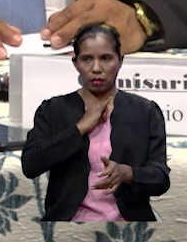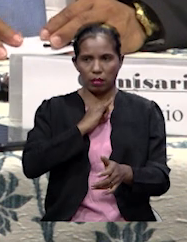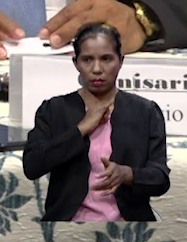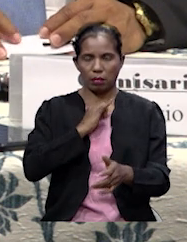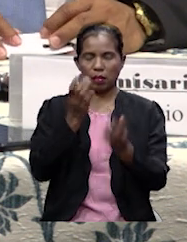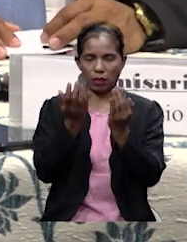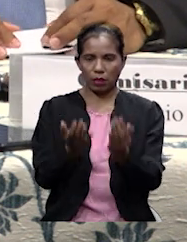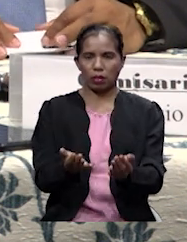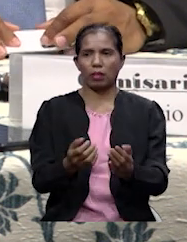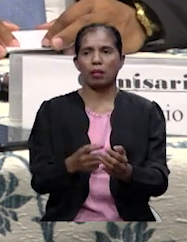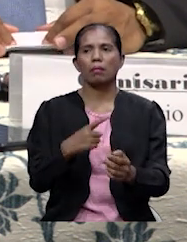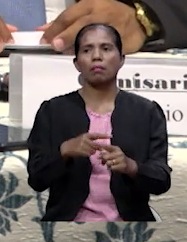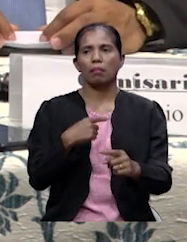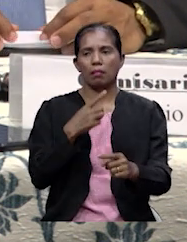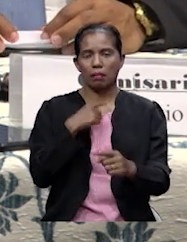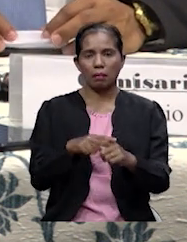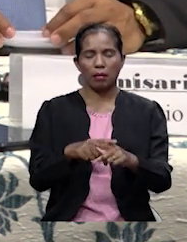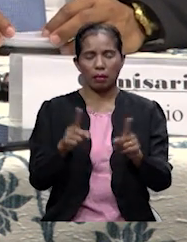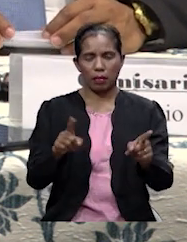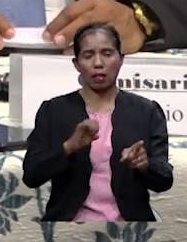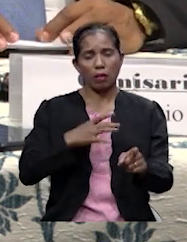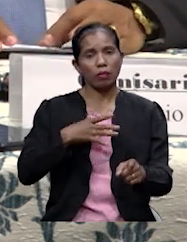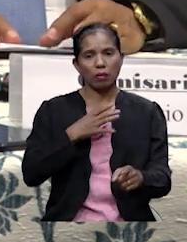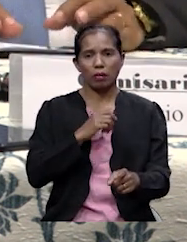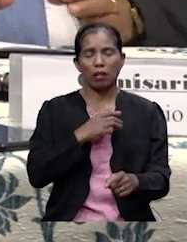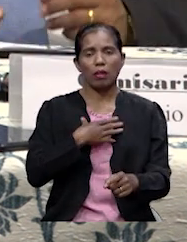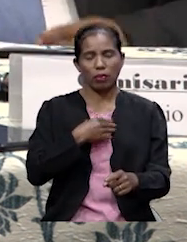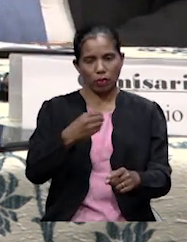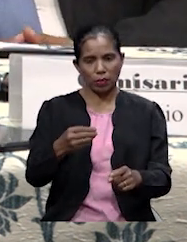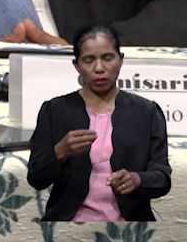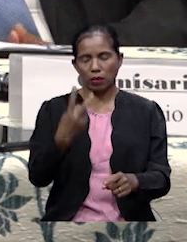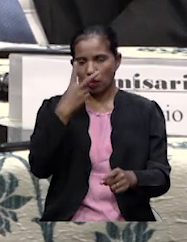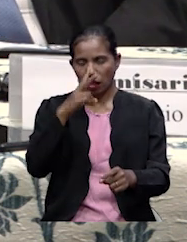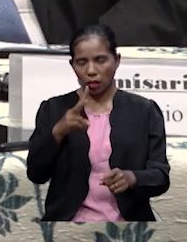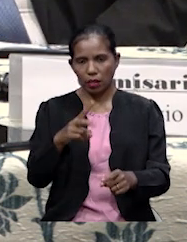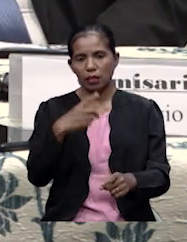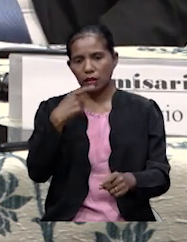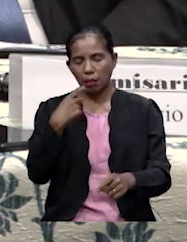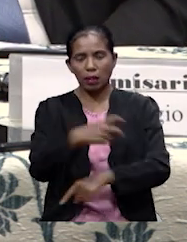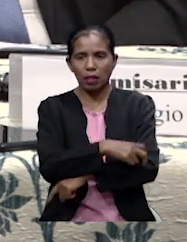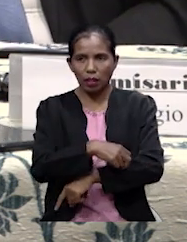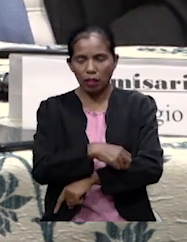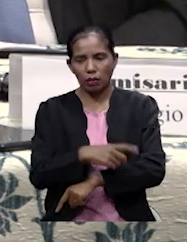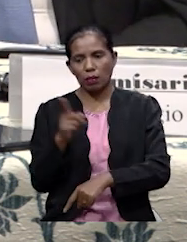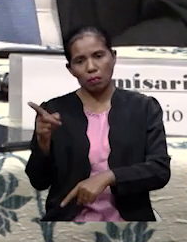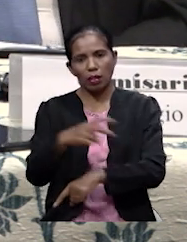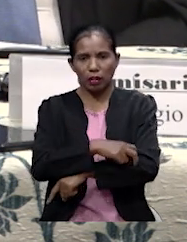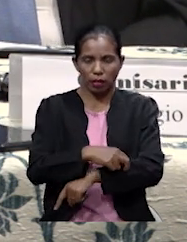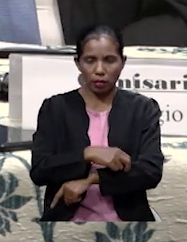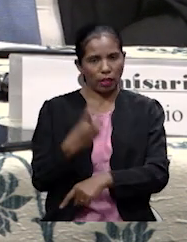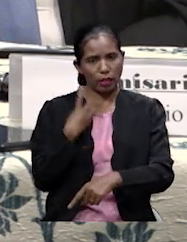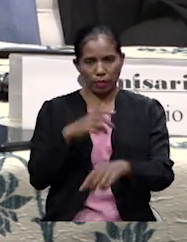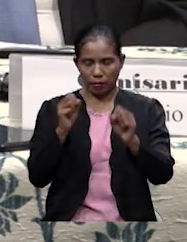todan. Nebem hau gosta tu in frente buat sarne hau kar pare hau mak nauka o mak nauka nia mak nauka. Então, ita